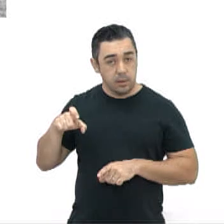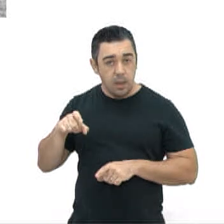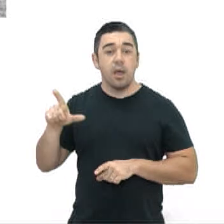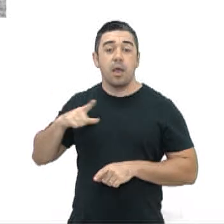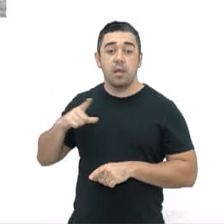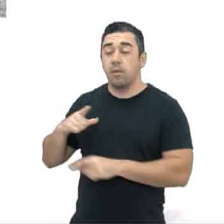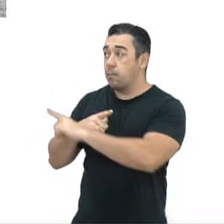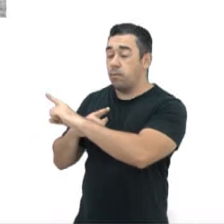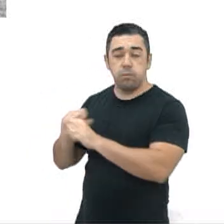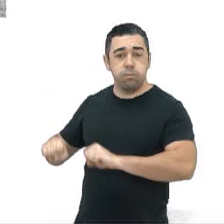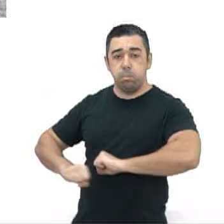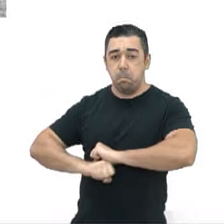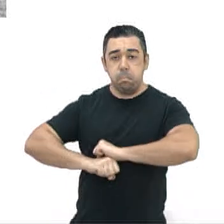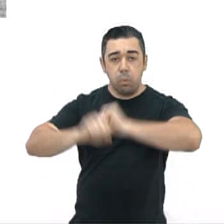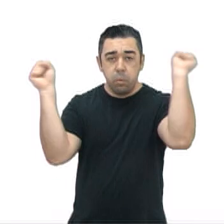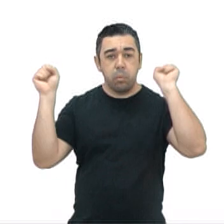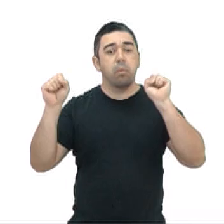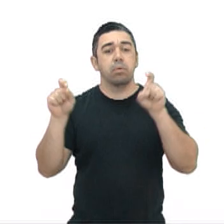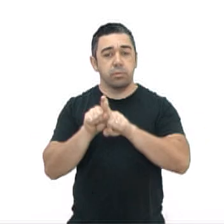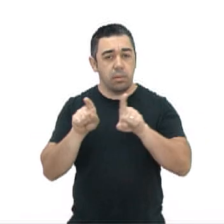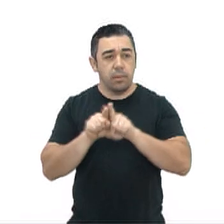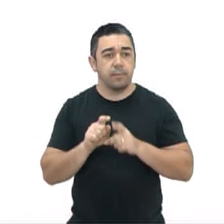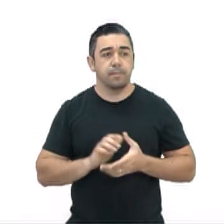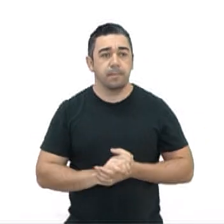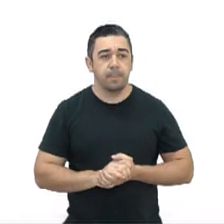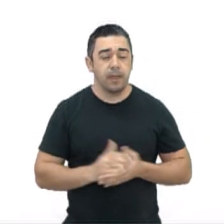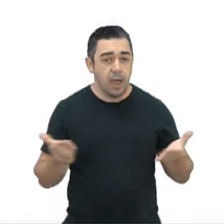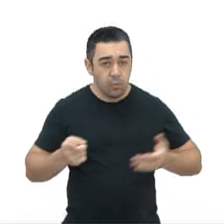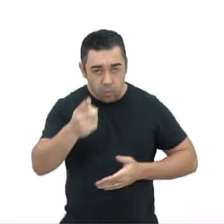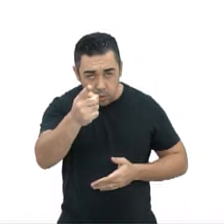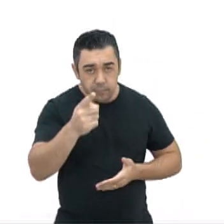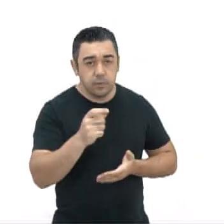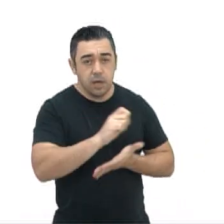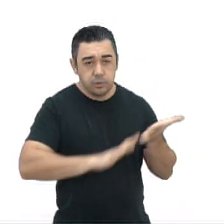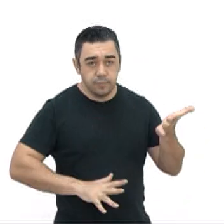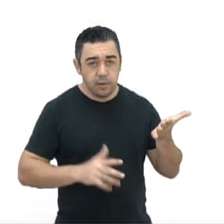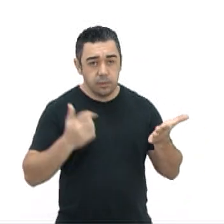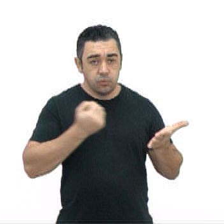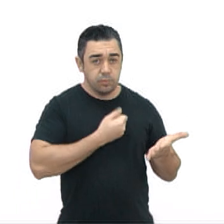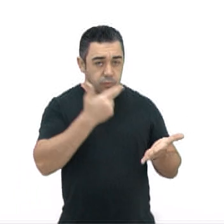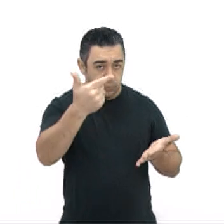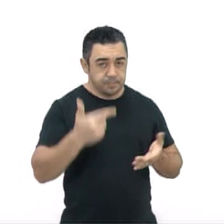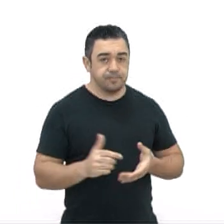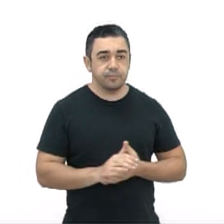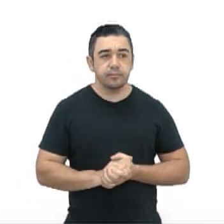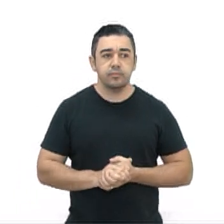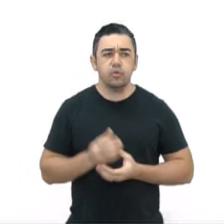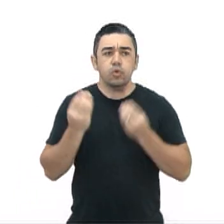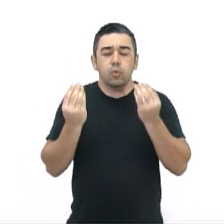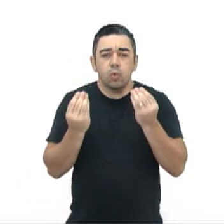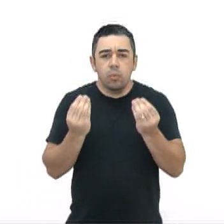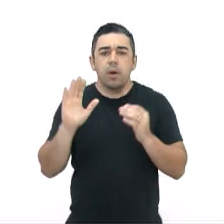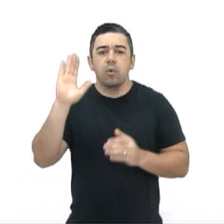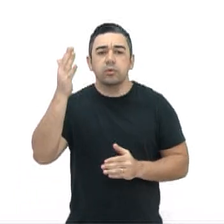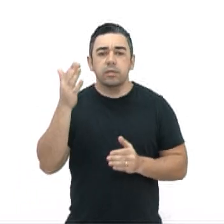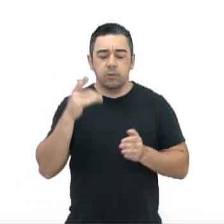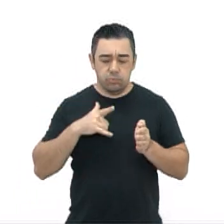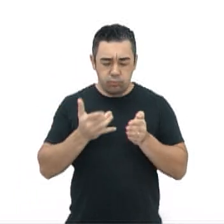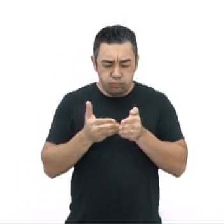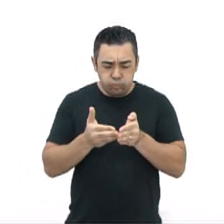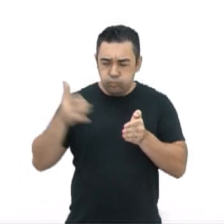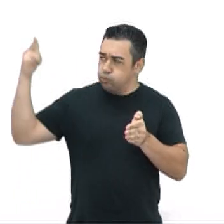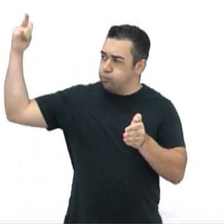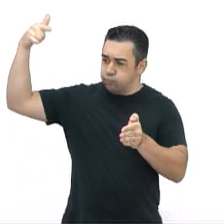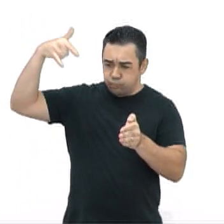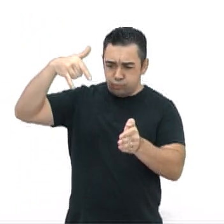do momento do ataque de um kamikaze. É com vocês, vou trazer mais uma atividade. Como ocorreu o ataque a Pearl Harbor? Por